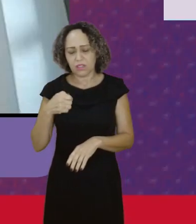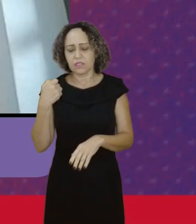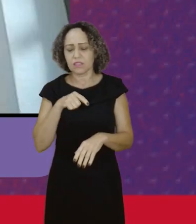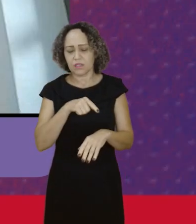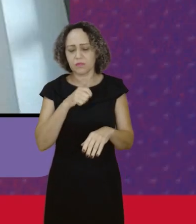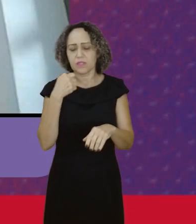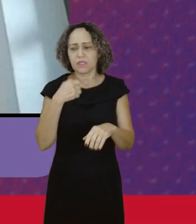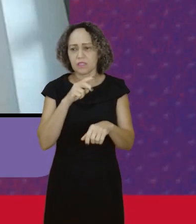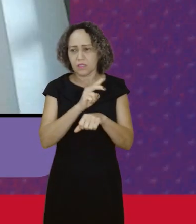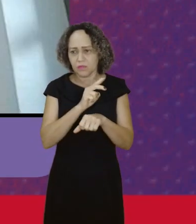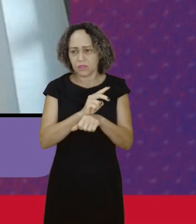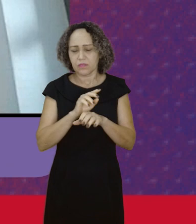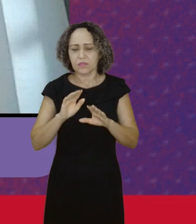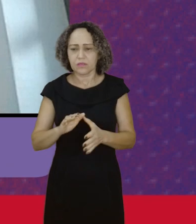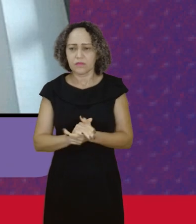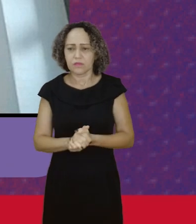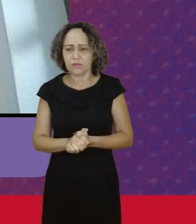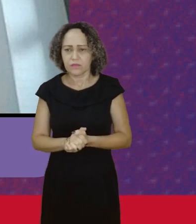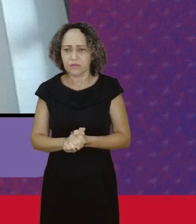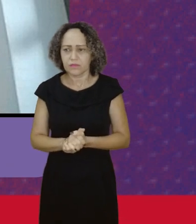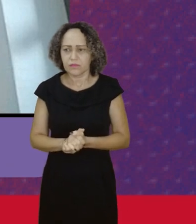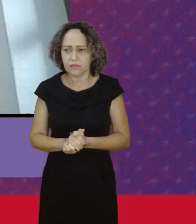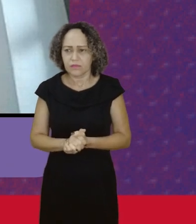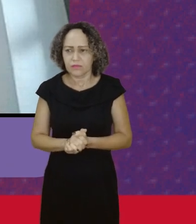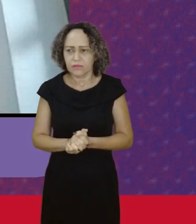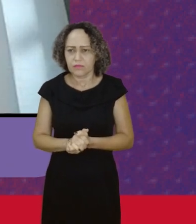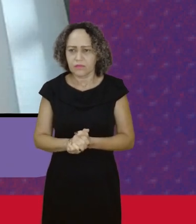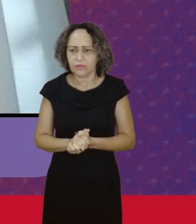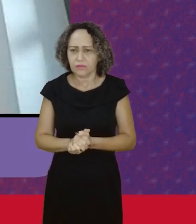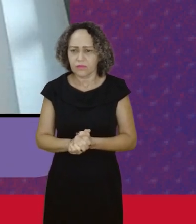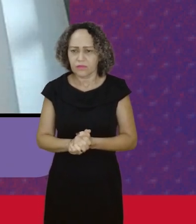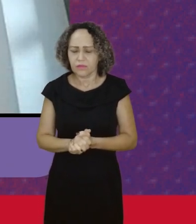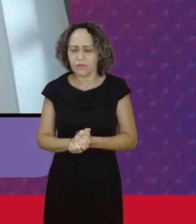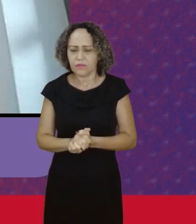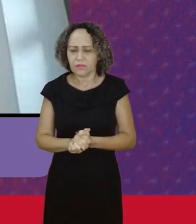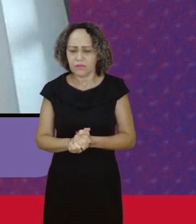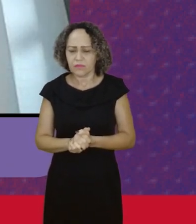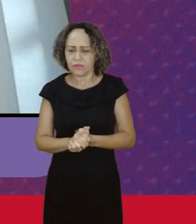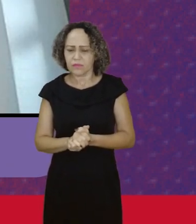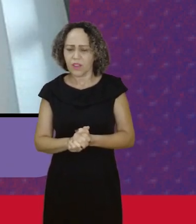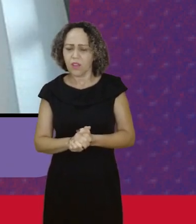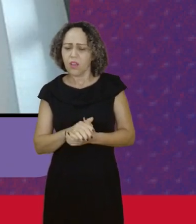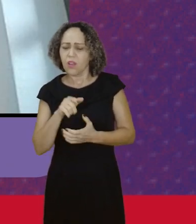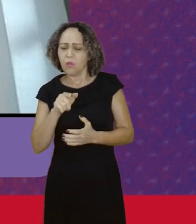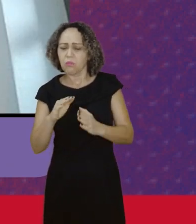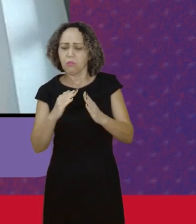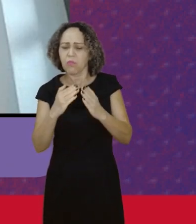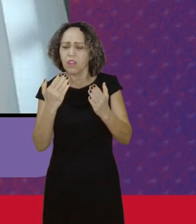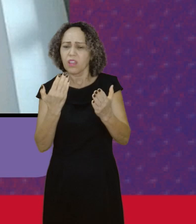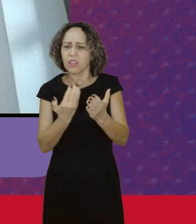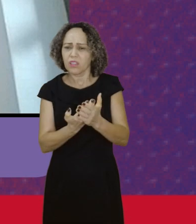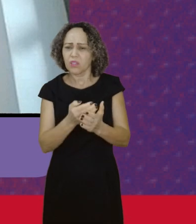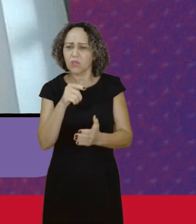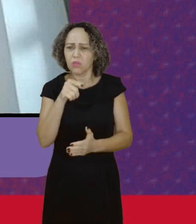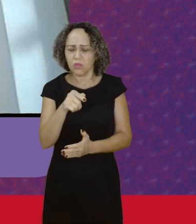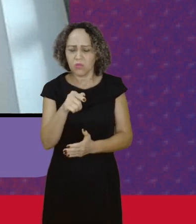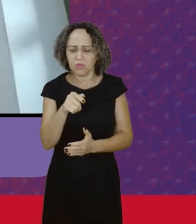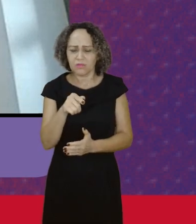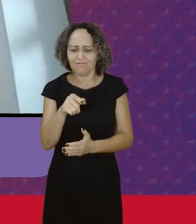Essa influência no currículo escolar, ela traz para a escola um